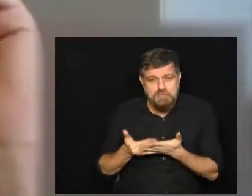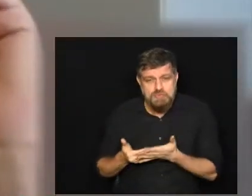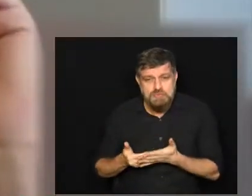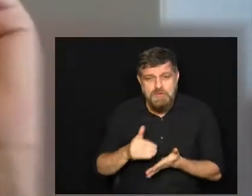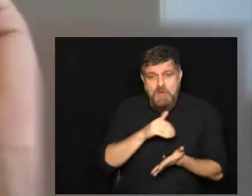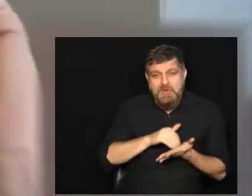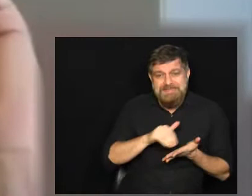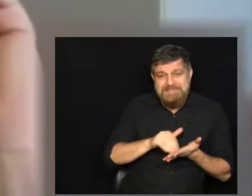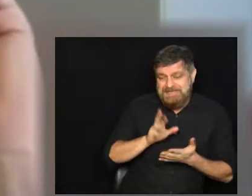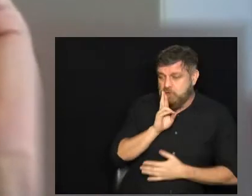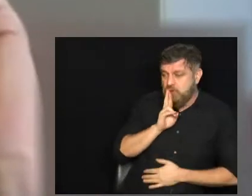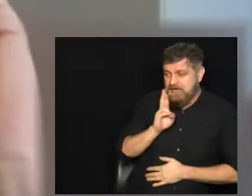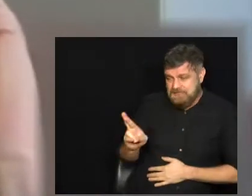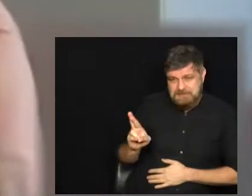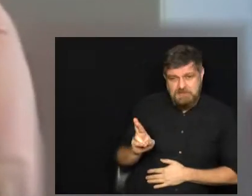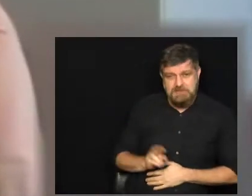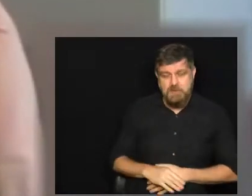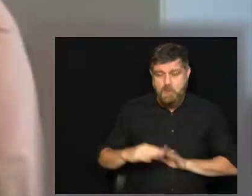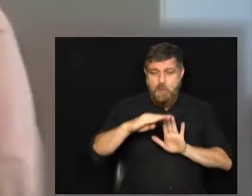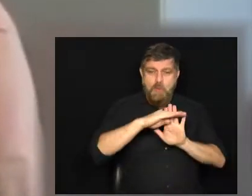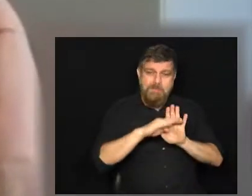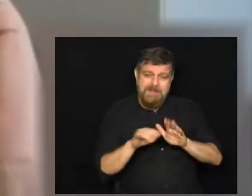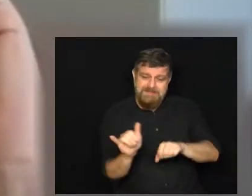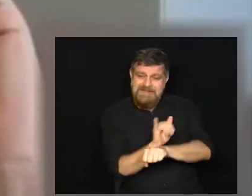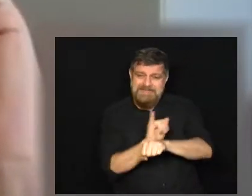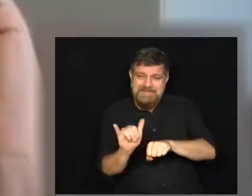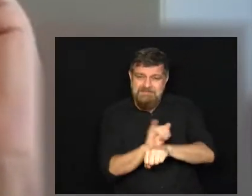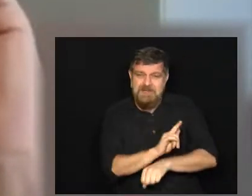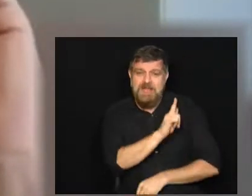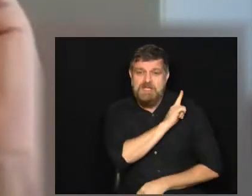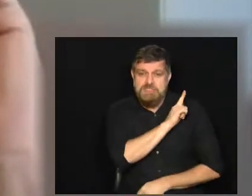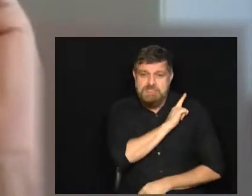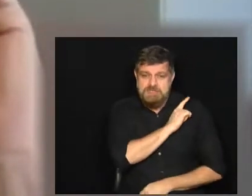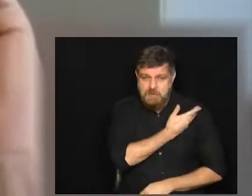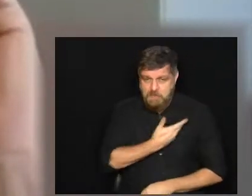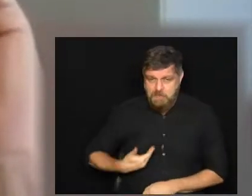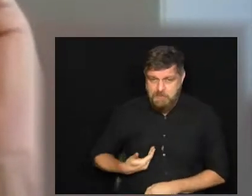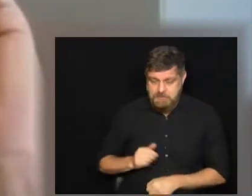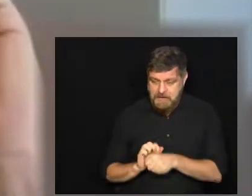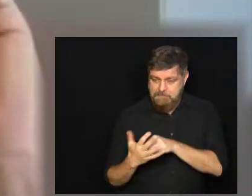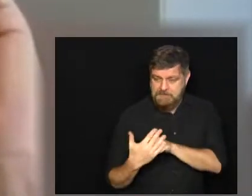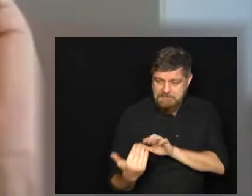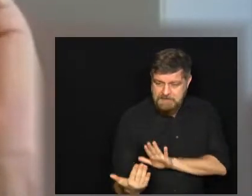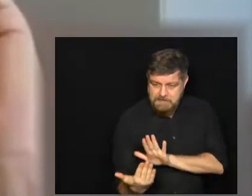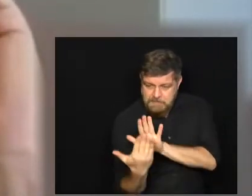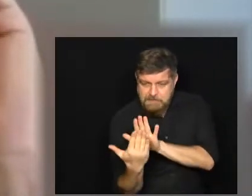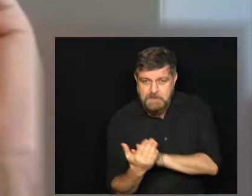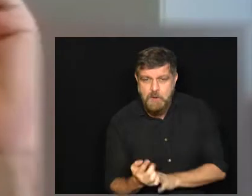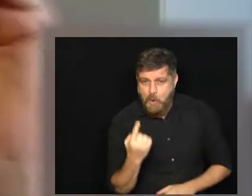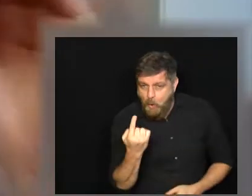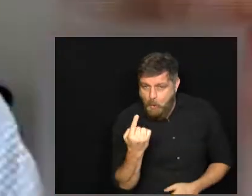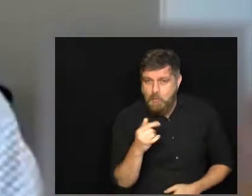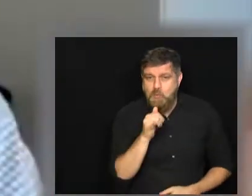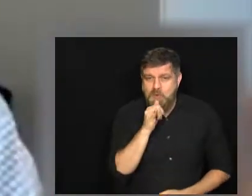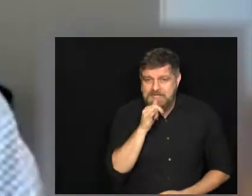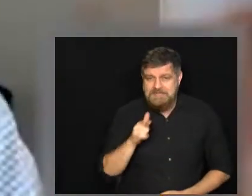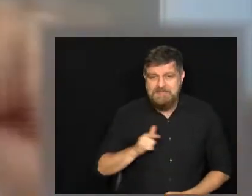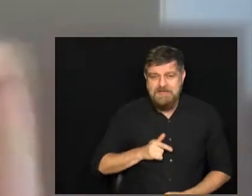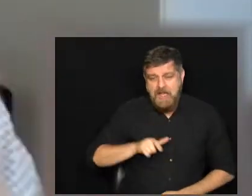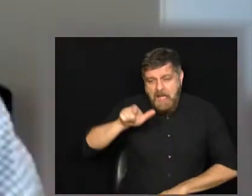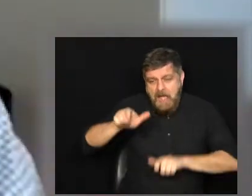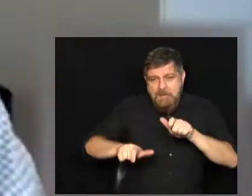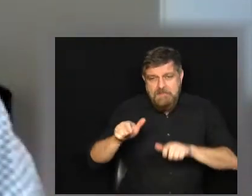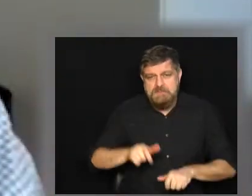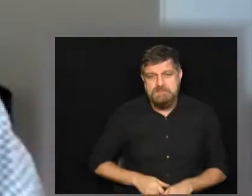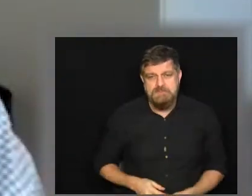secretário falou ainda sobre os planos de ação da gestão municipal no combate à pandemia, um deles para pacientes